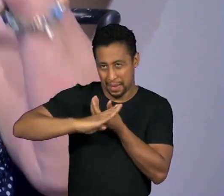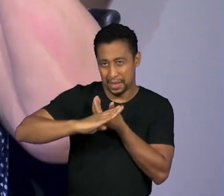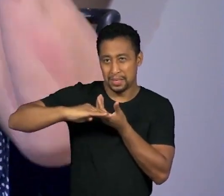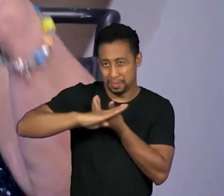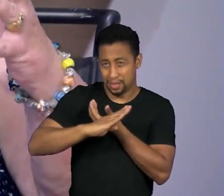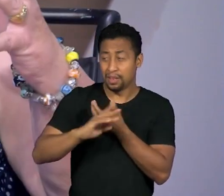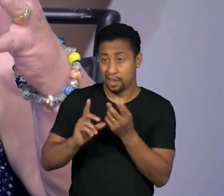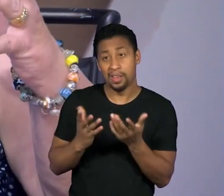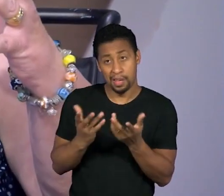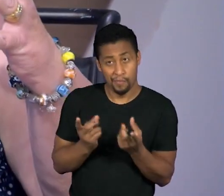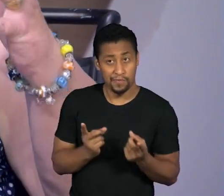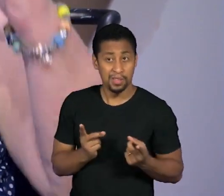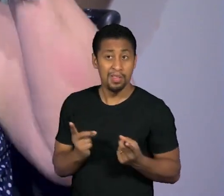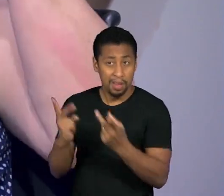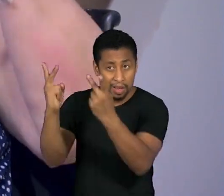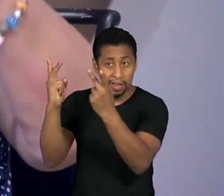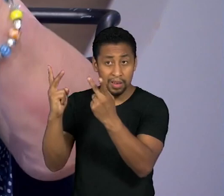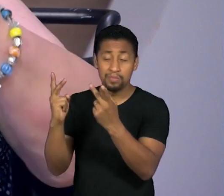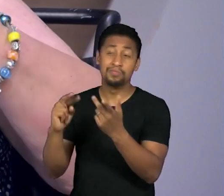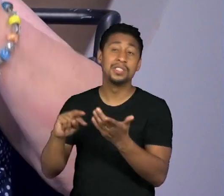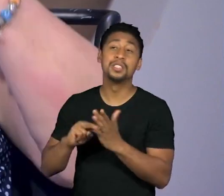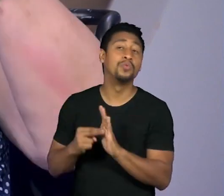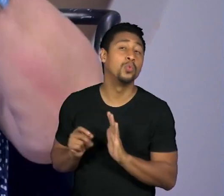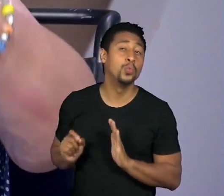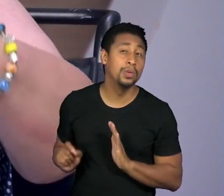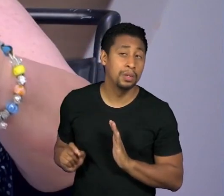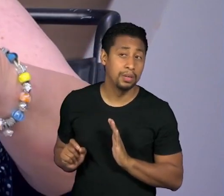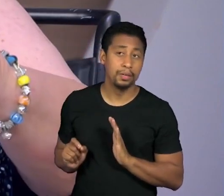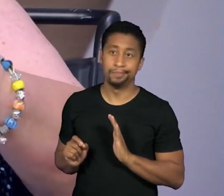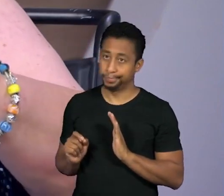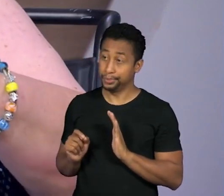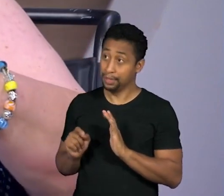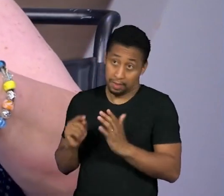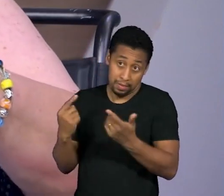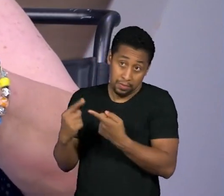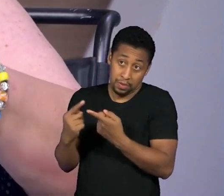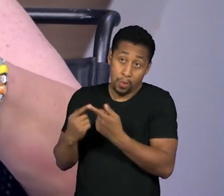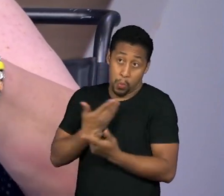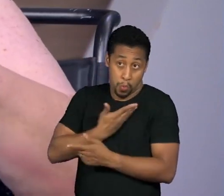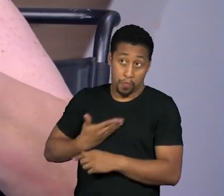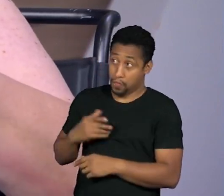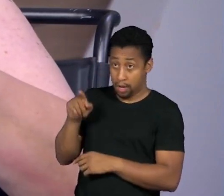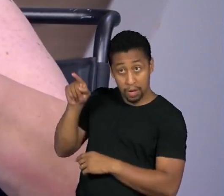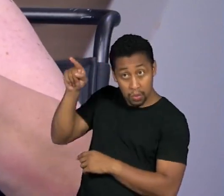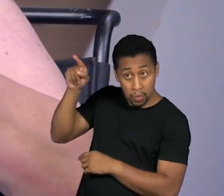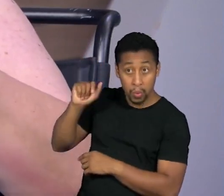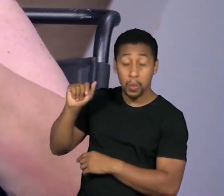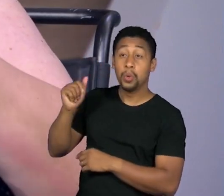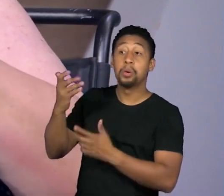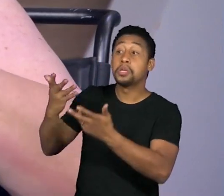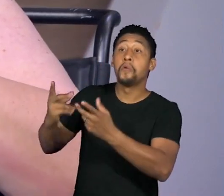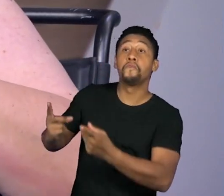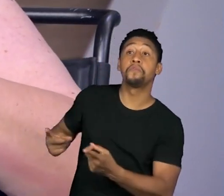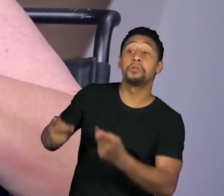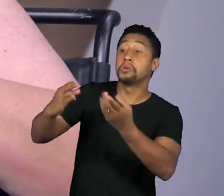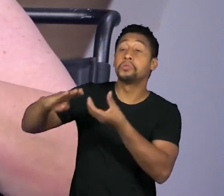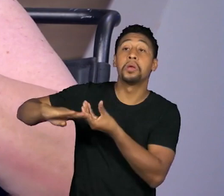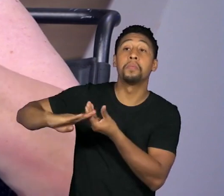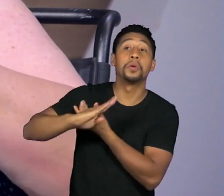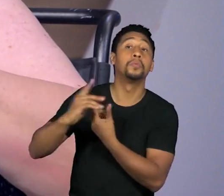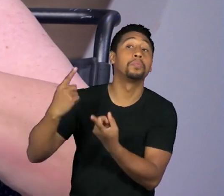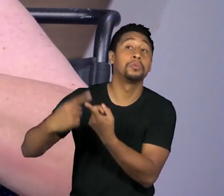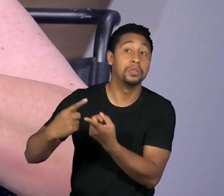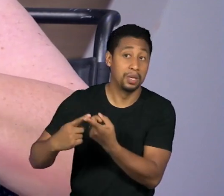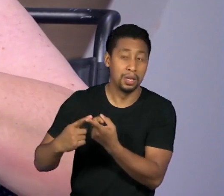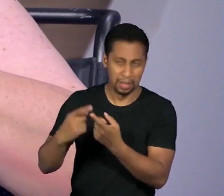sinal da cabeça. A cabeça pensante, tomadora de decisões, não está caminhando,